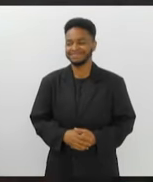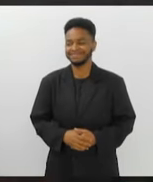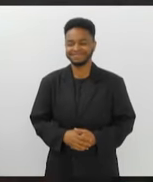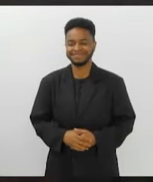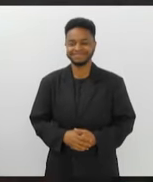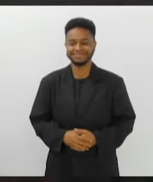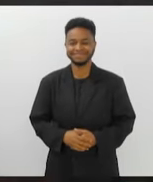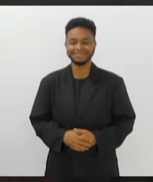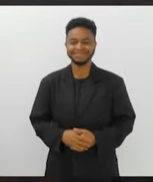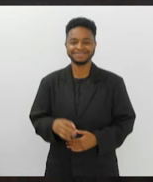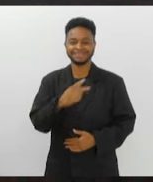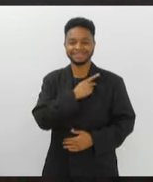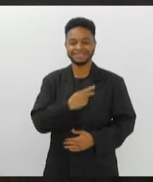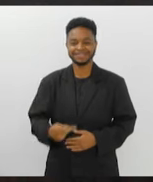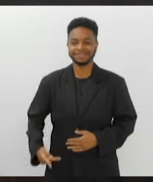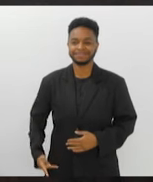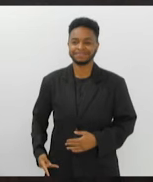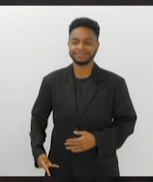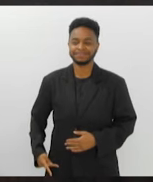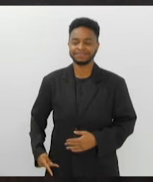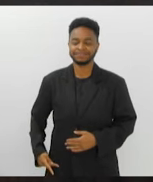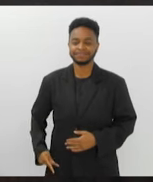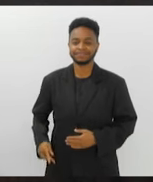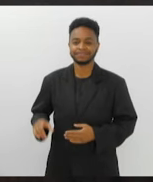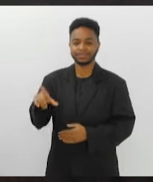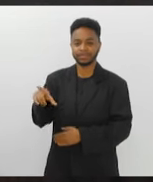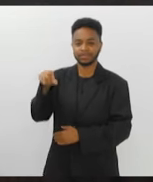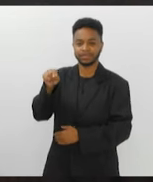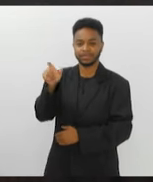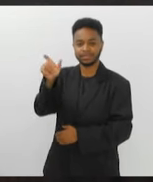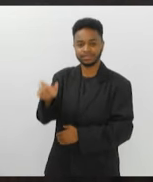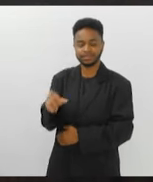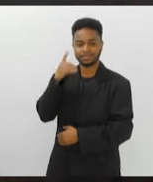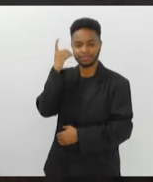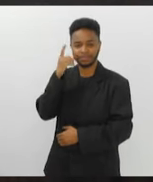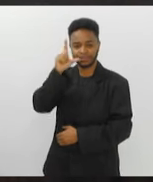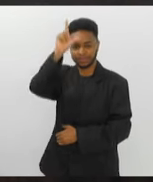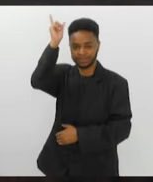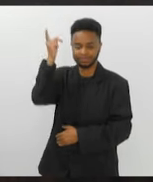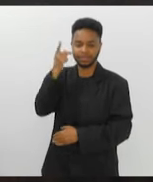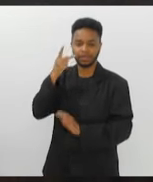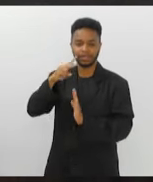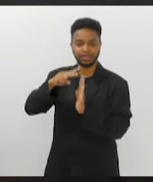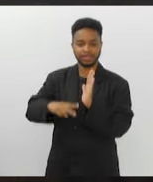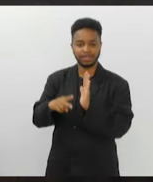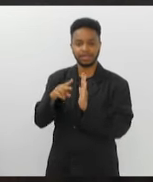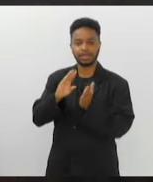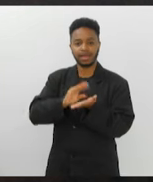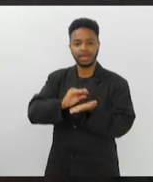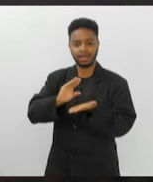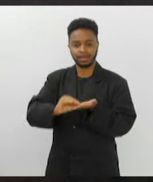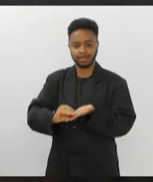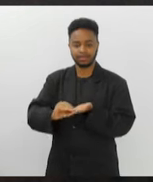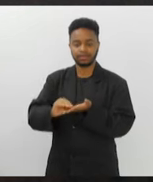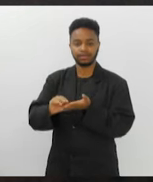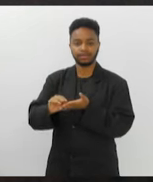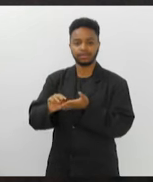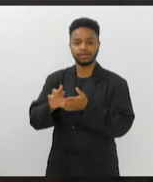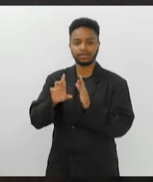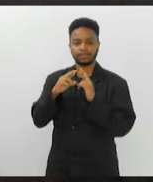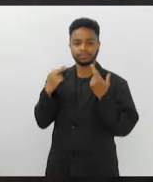A presença designa o deputado Luiz Paulo para fazer leitura da ata da sessão